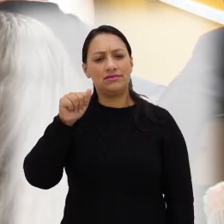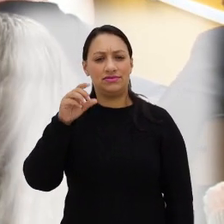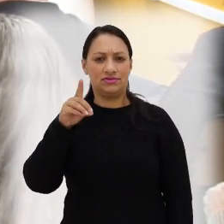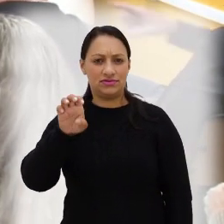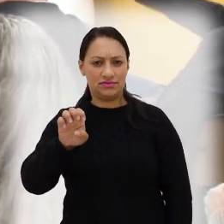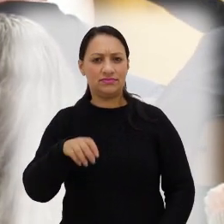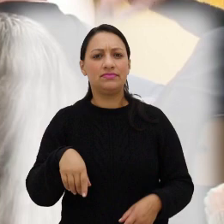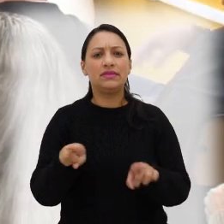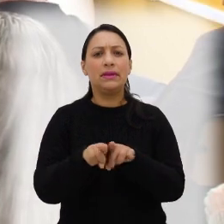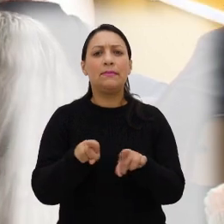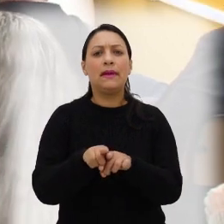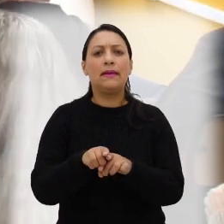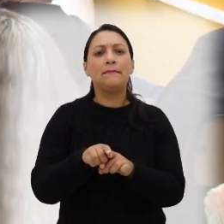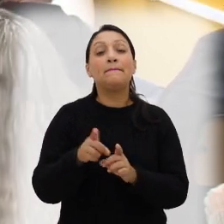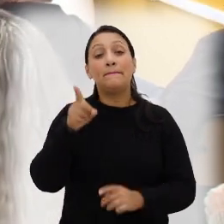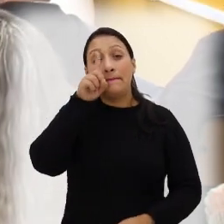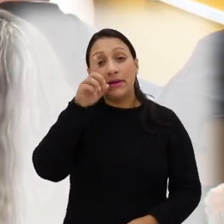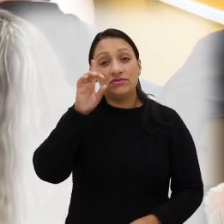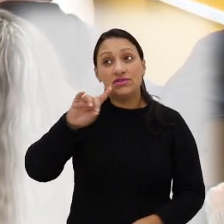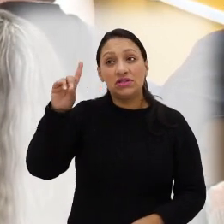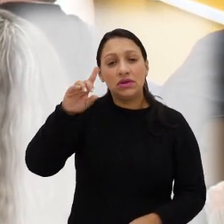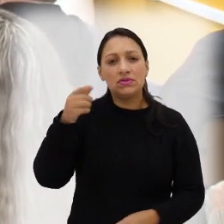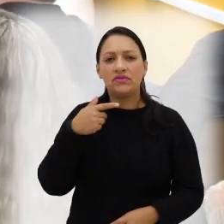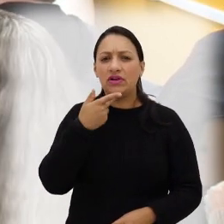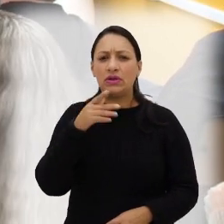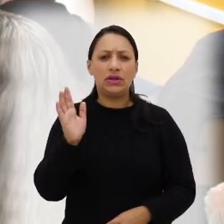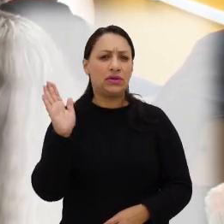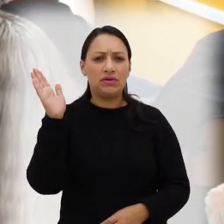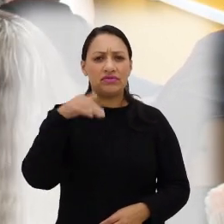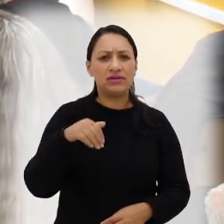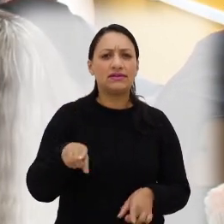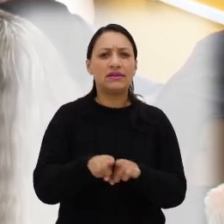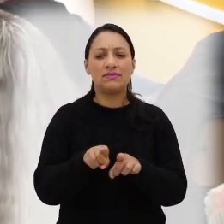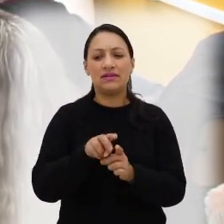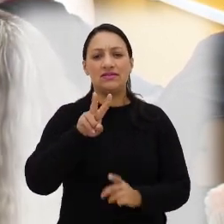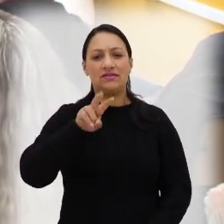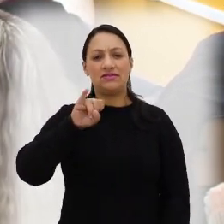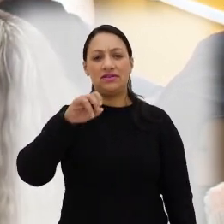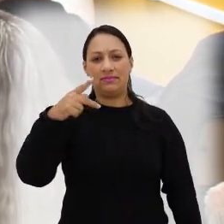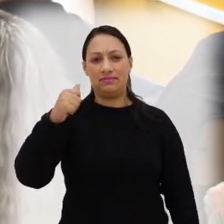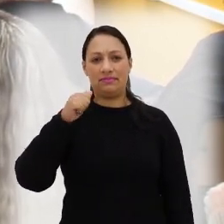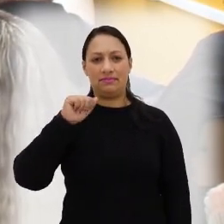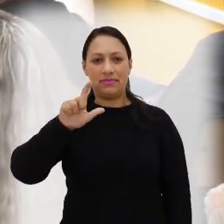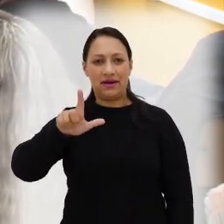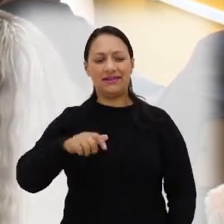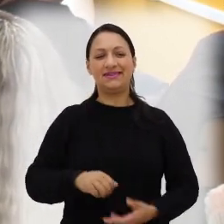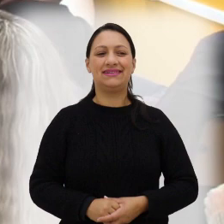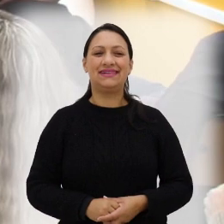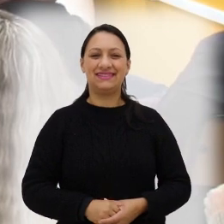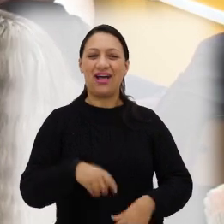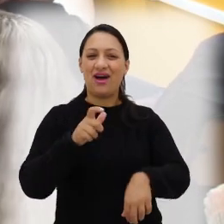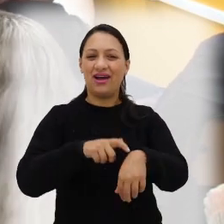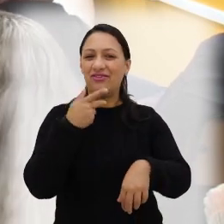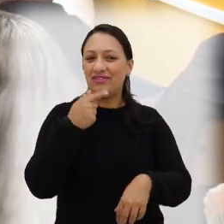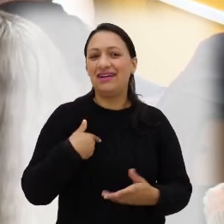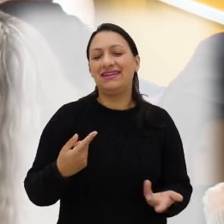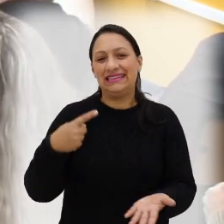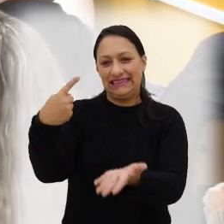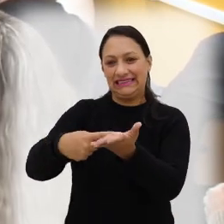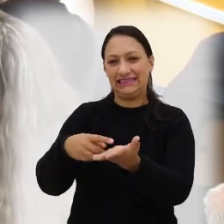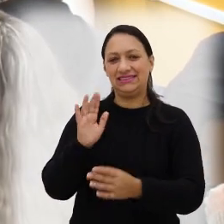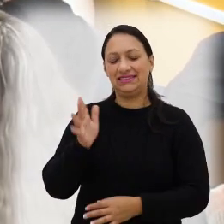está aqui, ali. Vipal, veio na hora de... Isso aí é que é combinado, né? A gente combinou isso